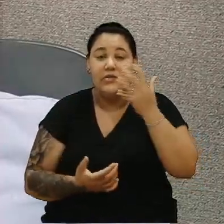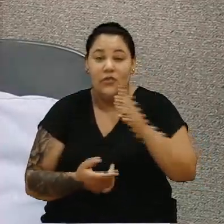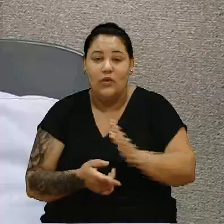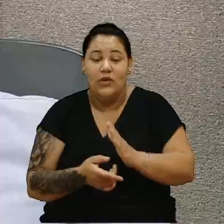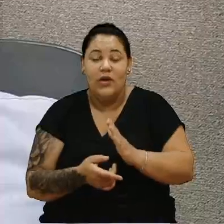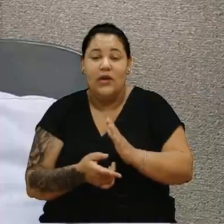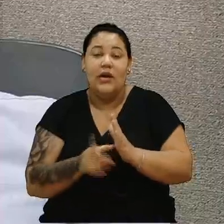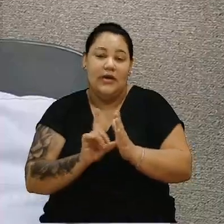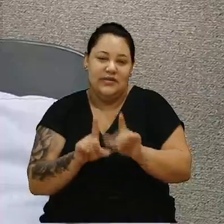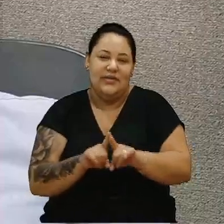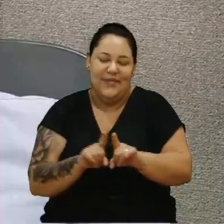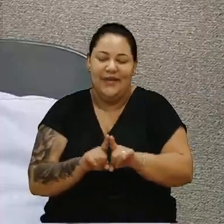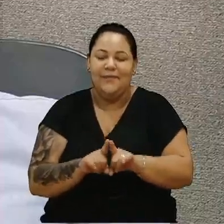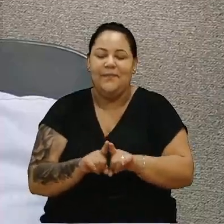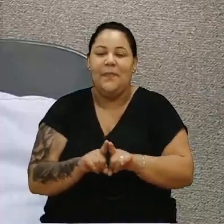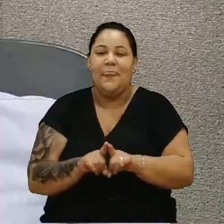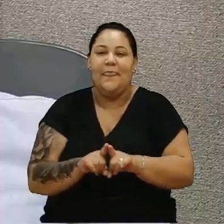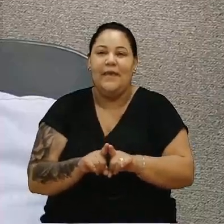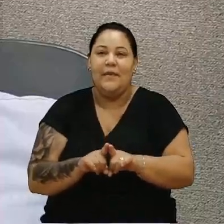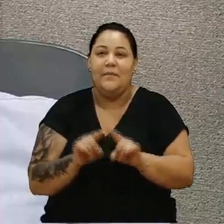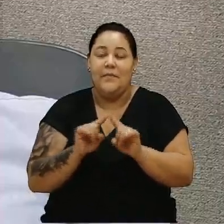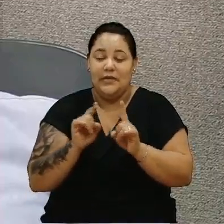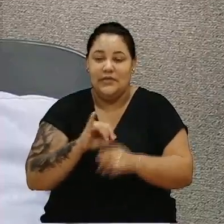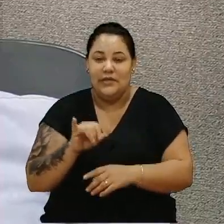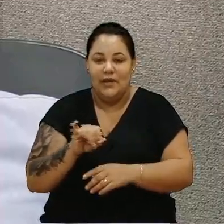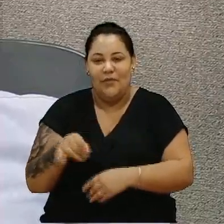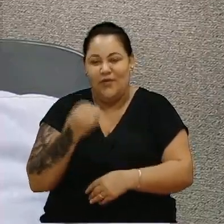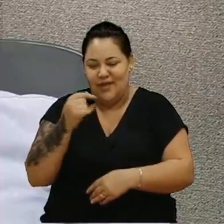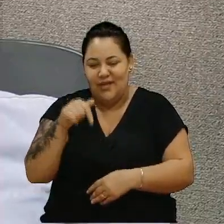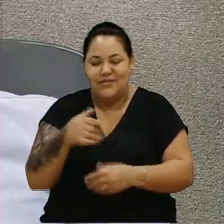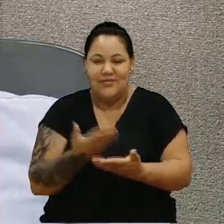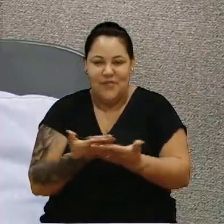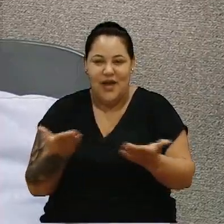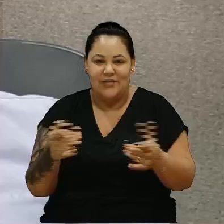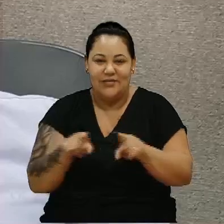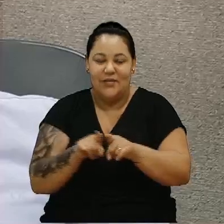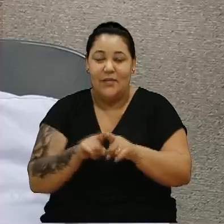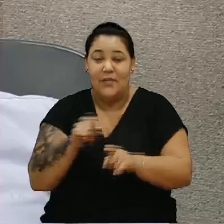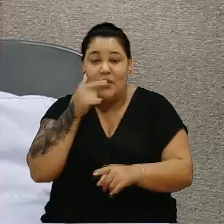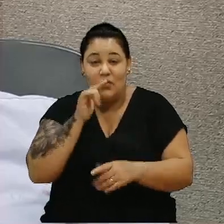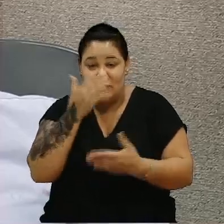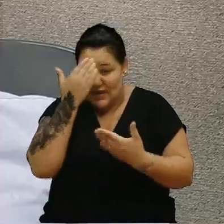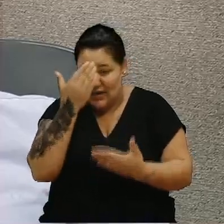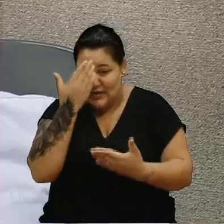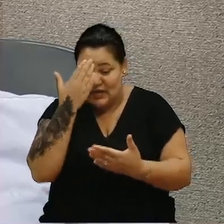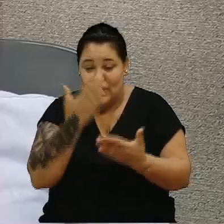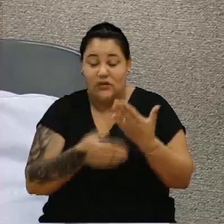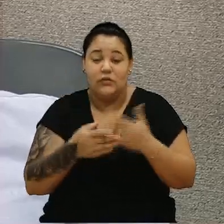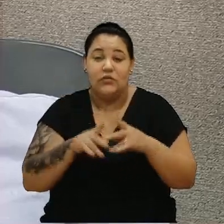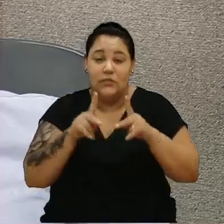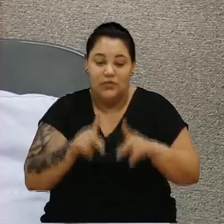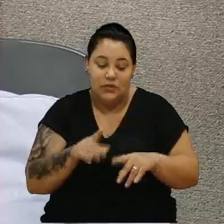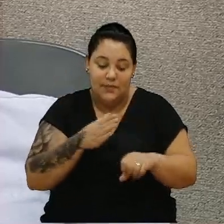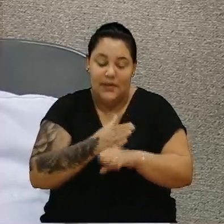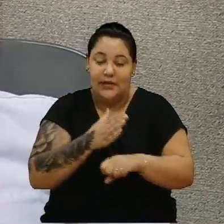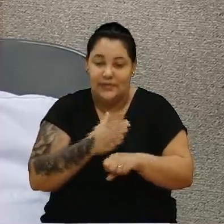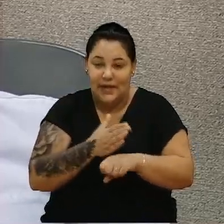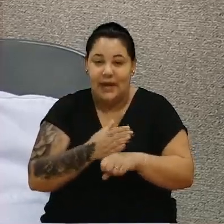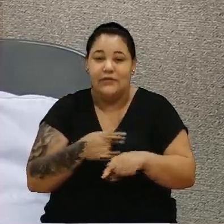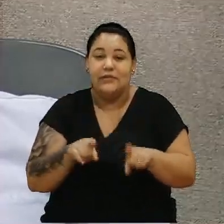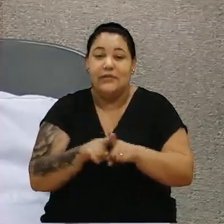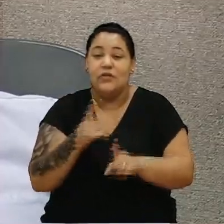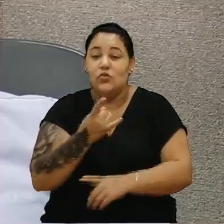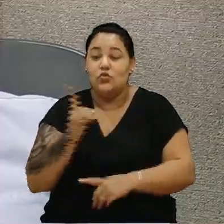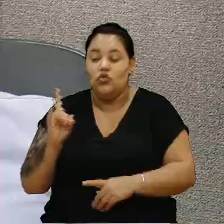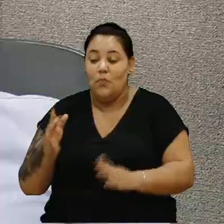última legislatura, mas é importante também aproveitar esse espaço para agradecer, né, a todos que se envolveram na última